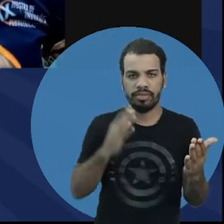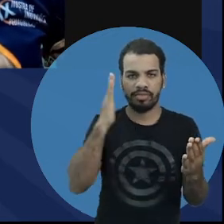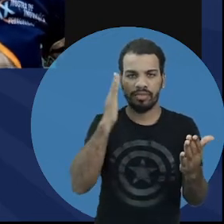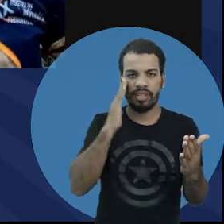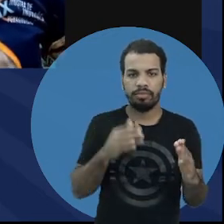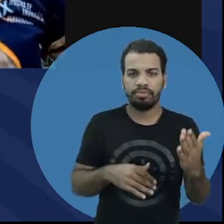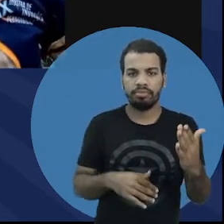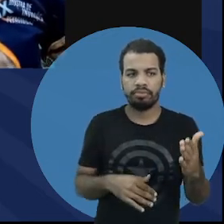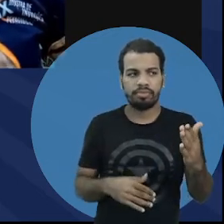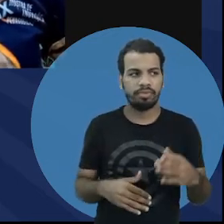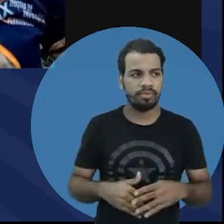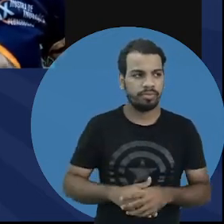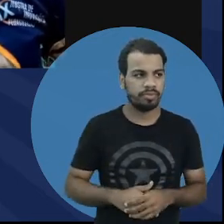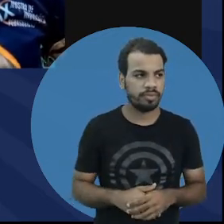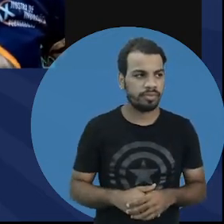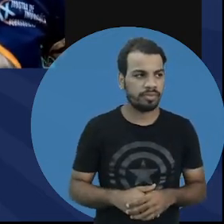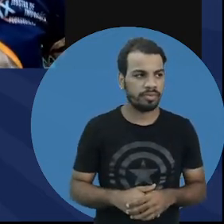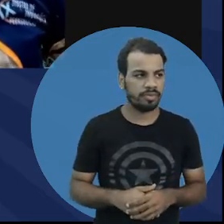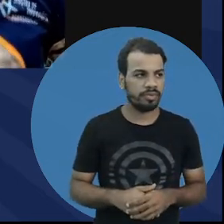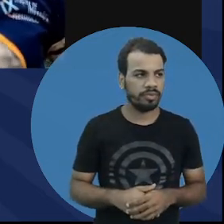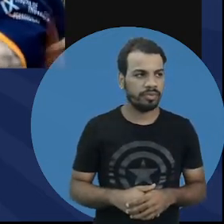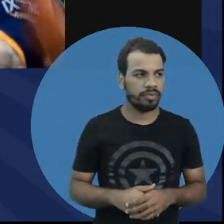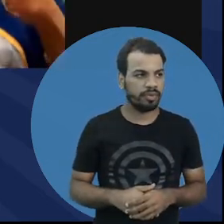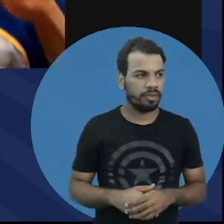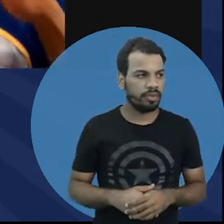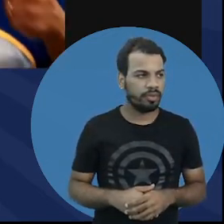despertar. Você entendeu a ideia?